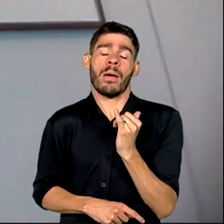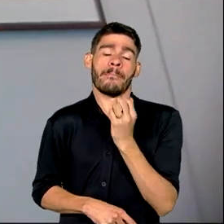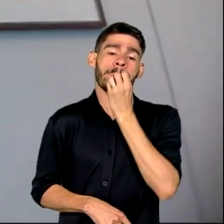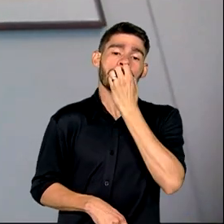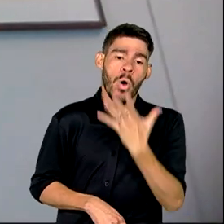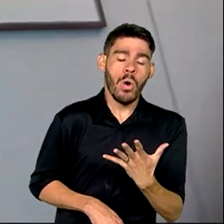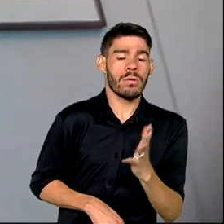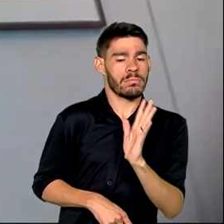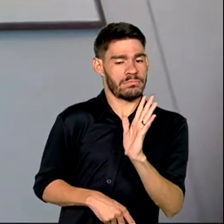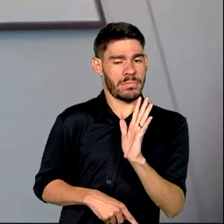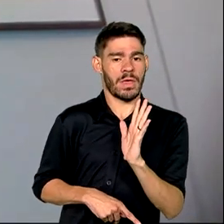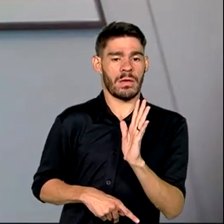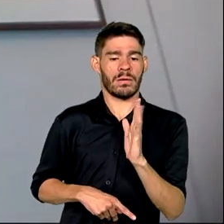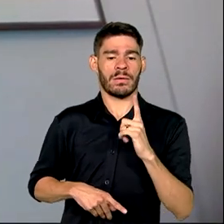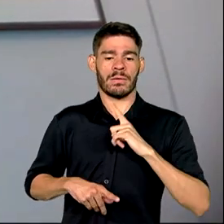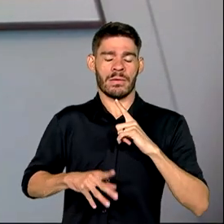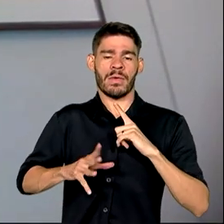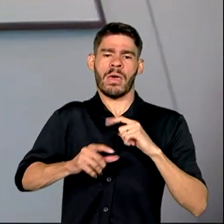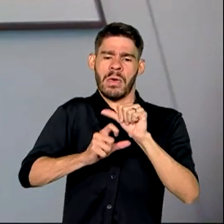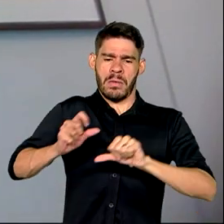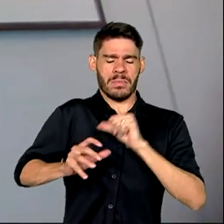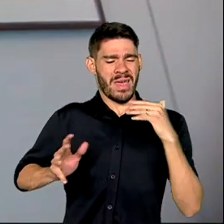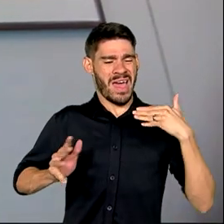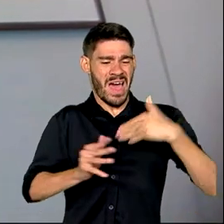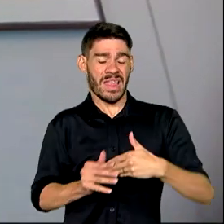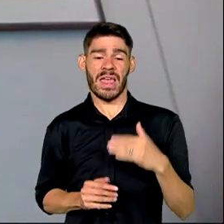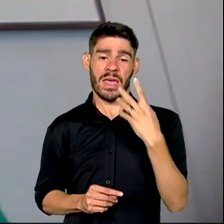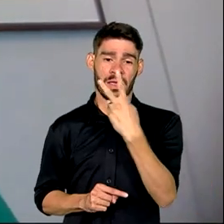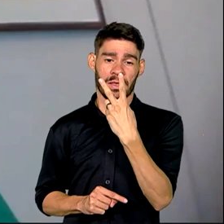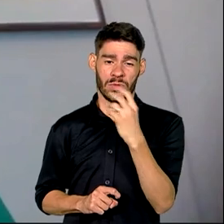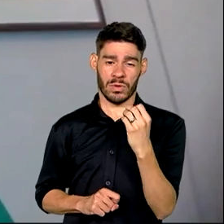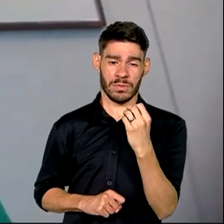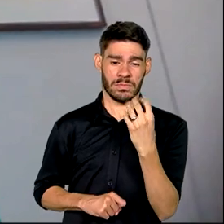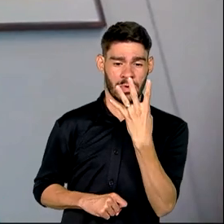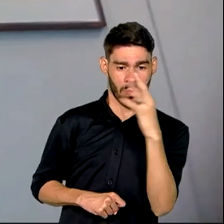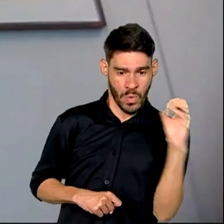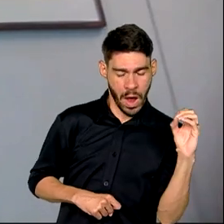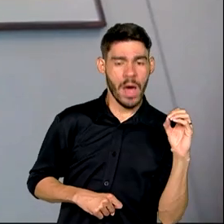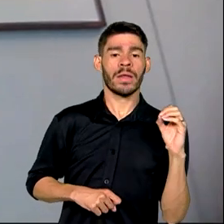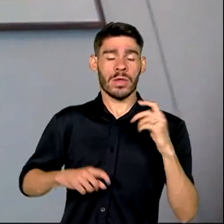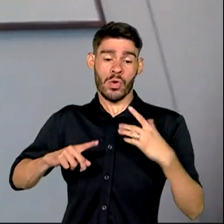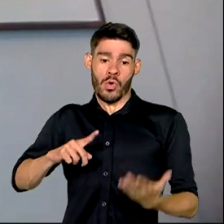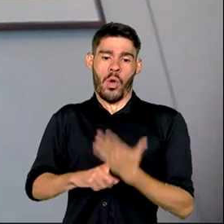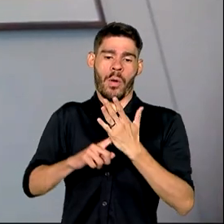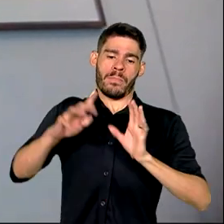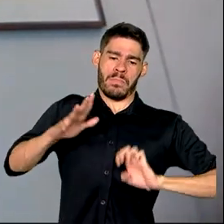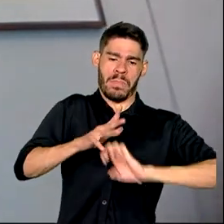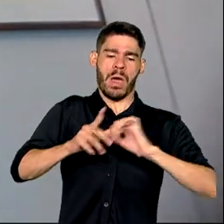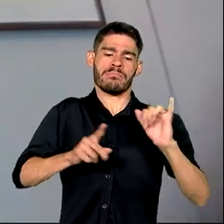torne totalmente net zero até 2040. Então, esse compromisso da CEMIG tem guiado a estratégia da empresa, e isso é muito importante.